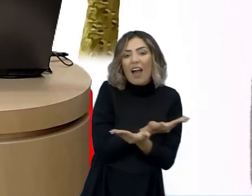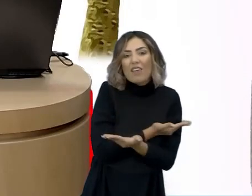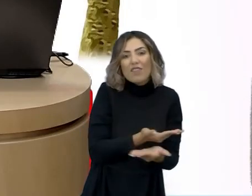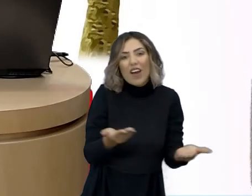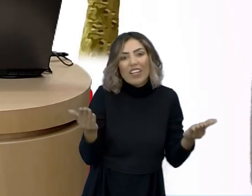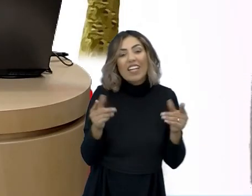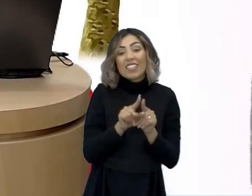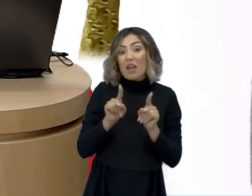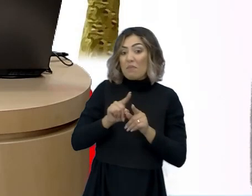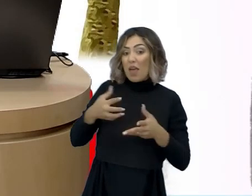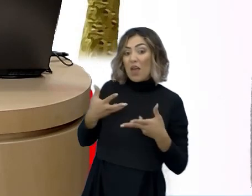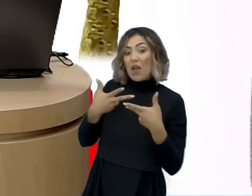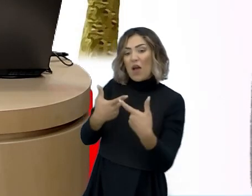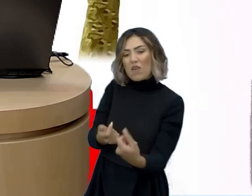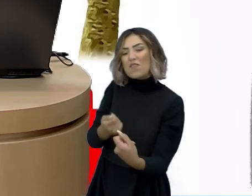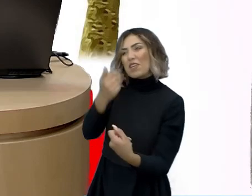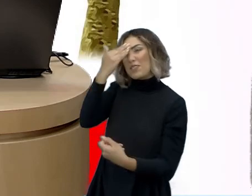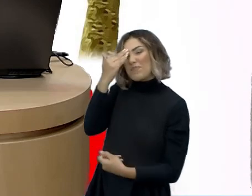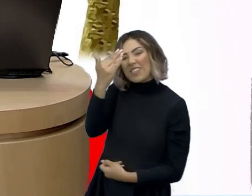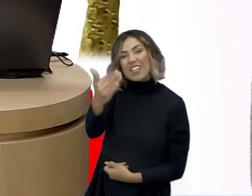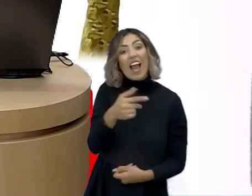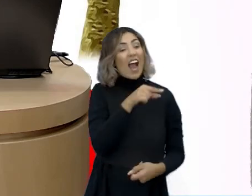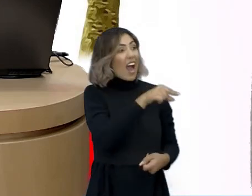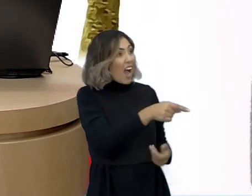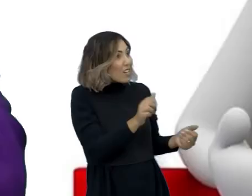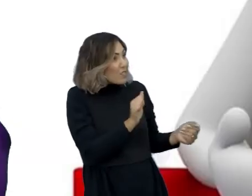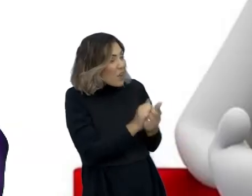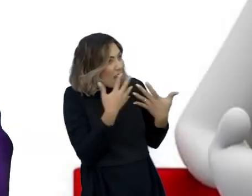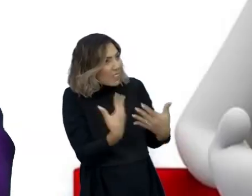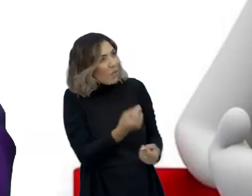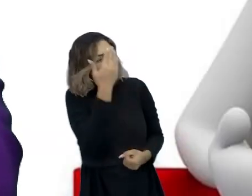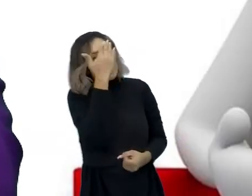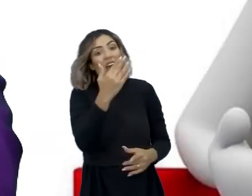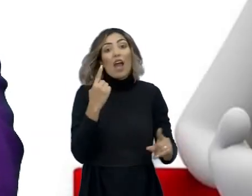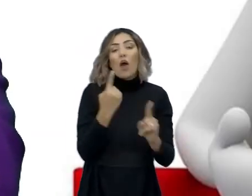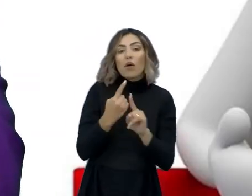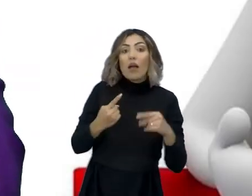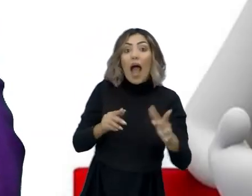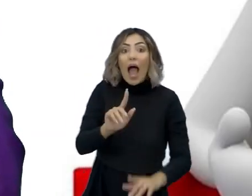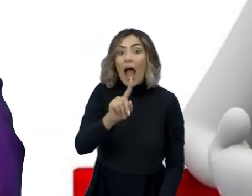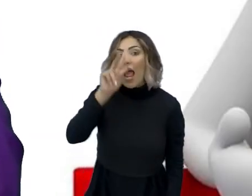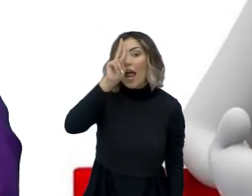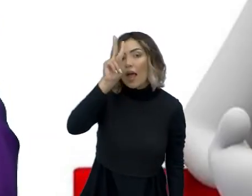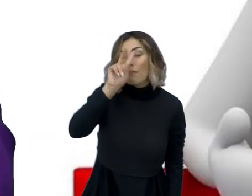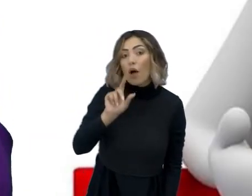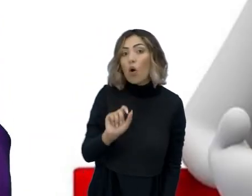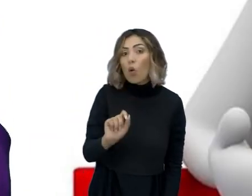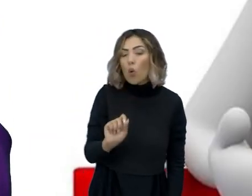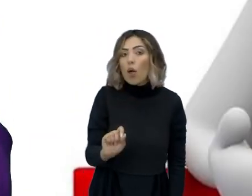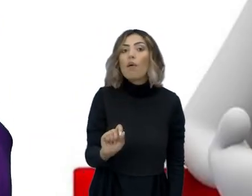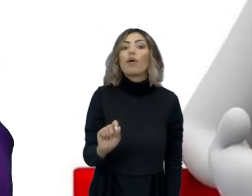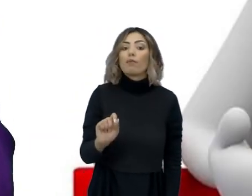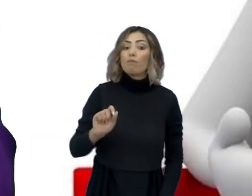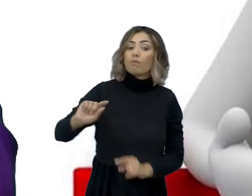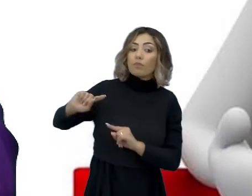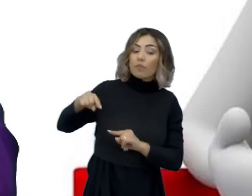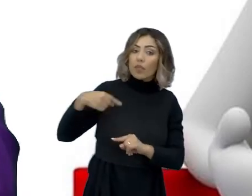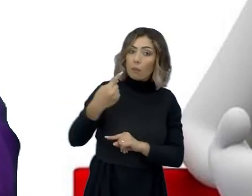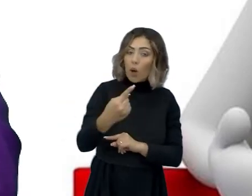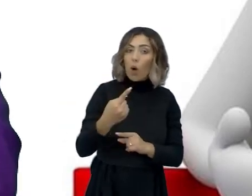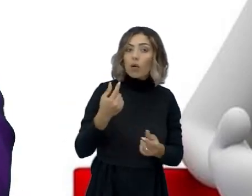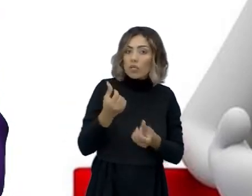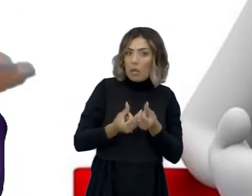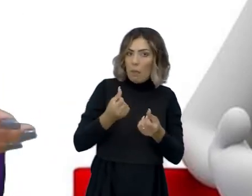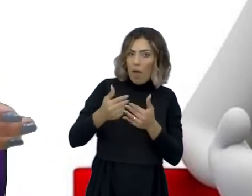Obrigada pelo convite, foi um prazer imenso. Obrigada pela companhia e até a próxima. Eu estarei com vocês no próximo